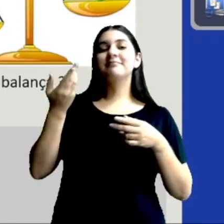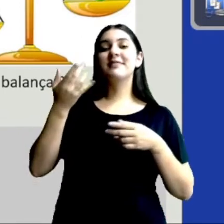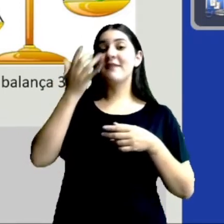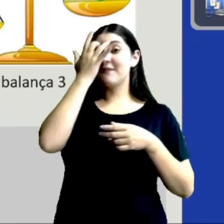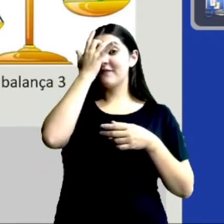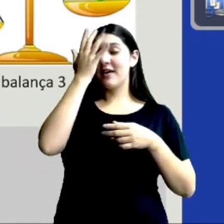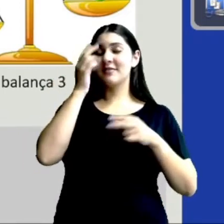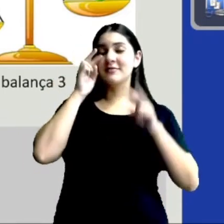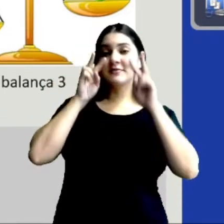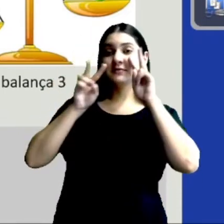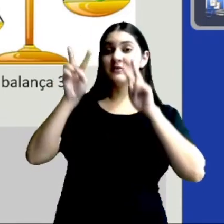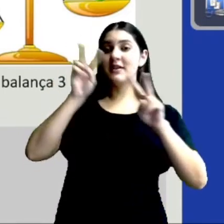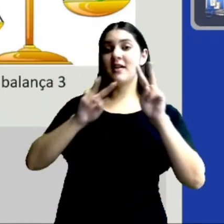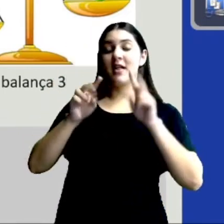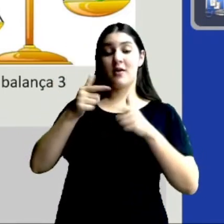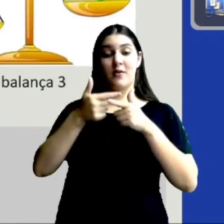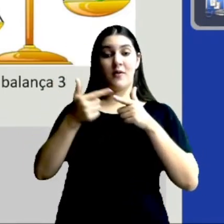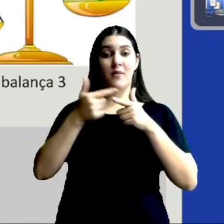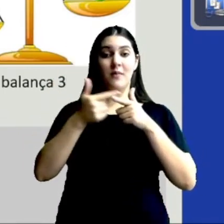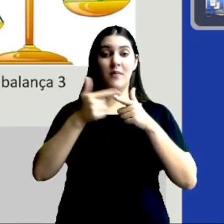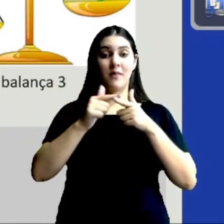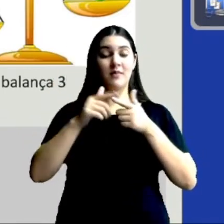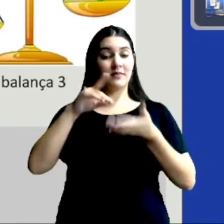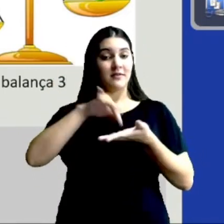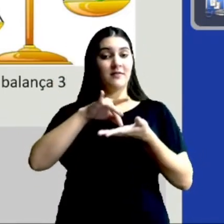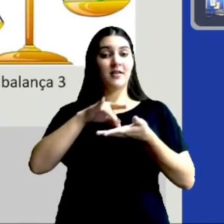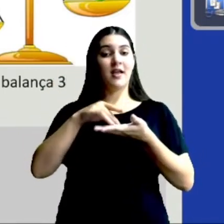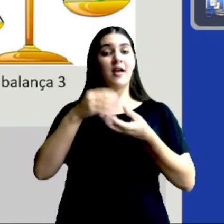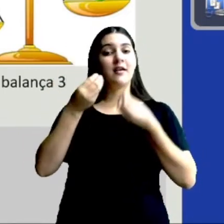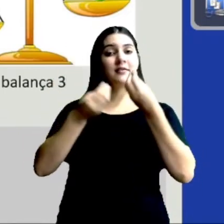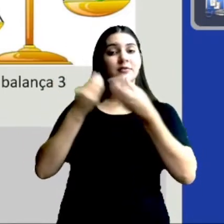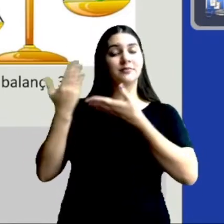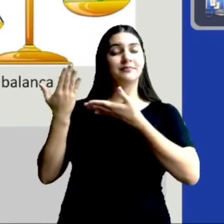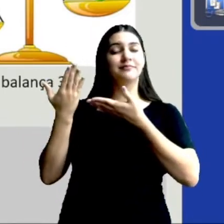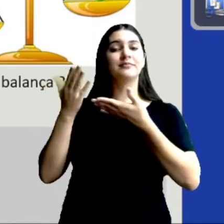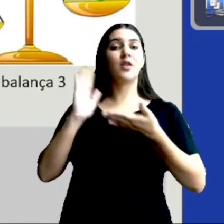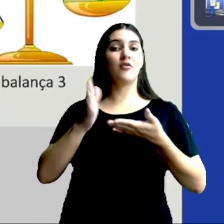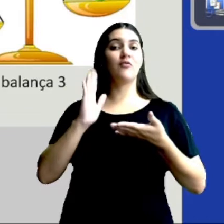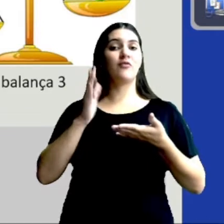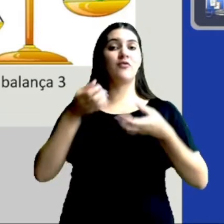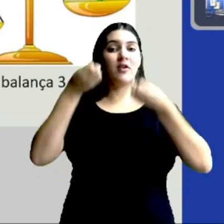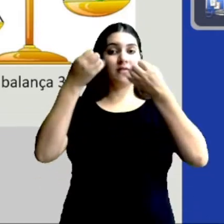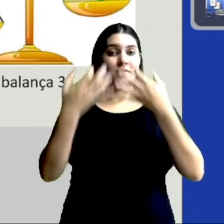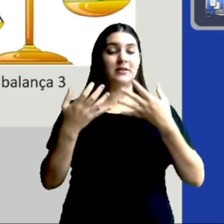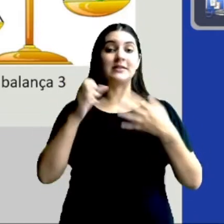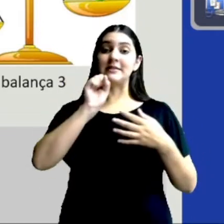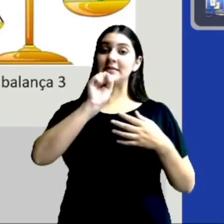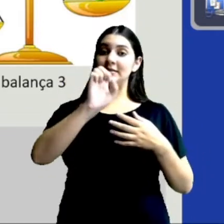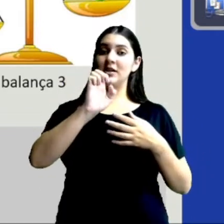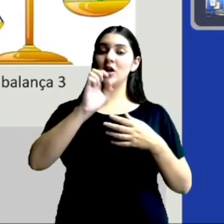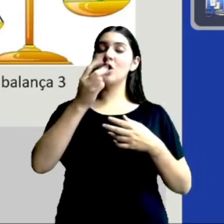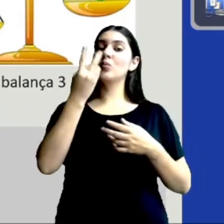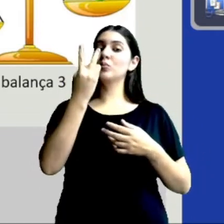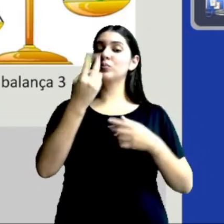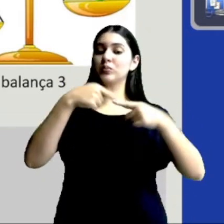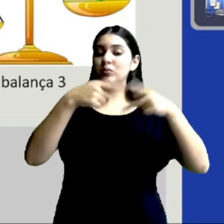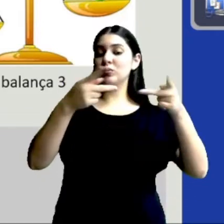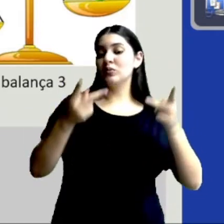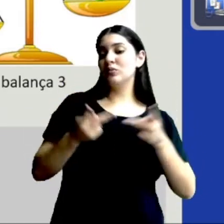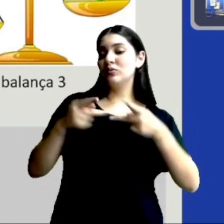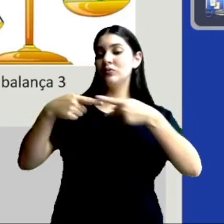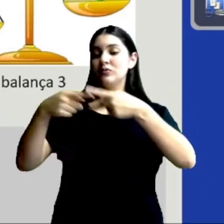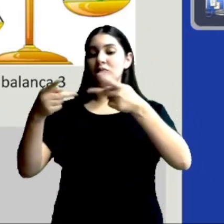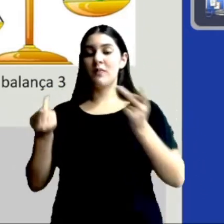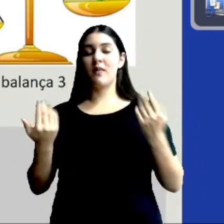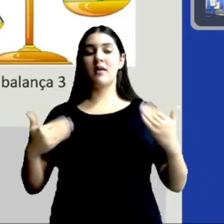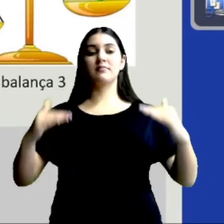quando a gente lida com um problema real como esse, tá? Então, como eu já disse, Se os dois pratos estão no mesmo nível, nós dizemos que a